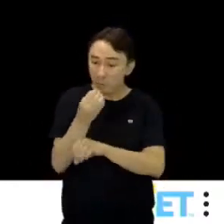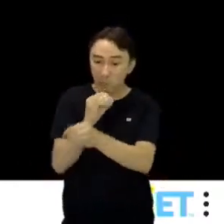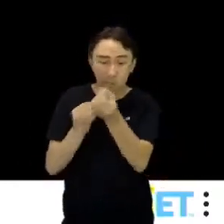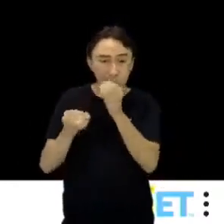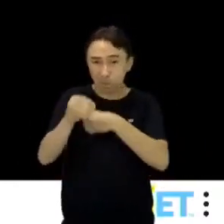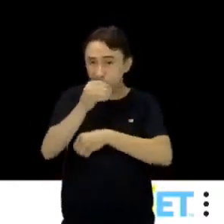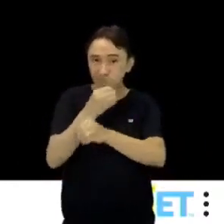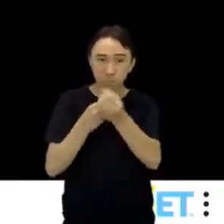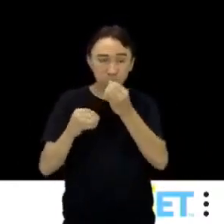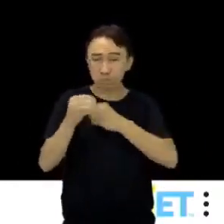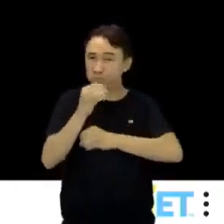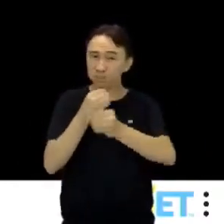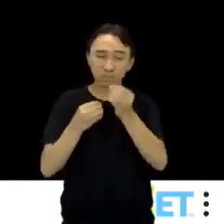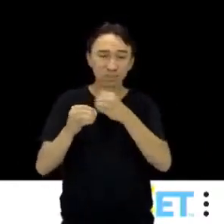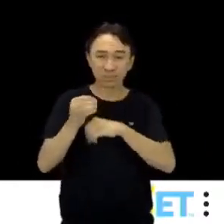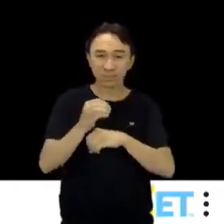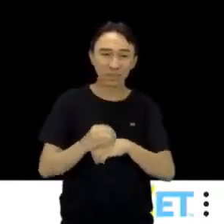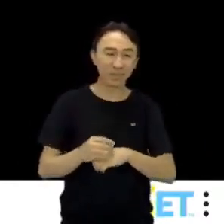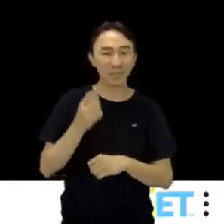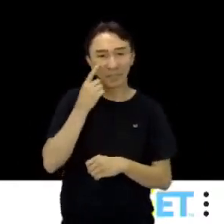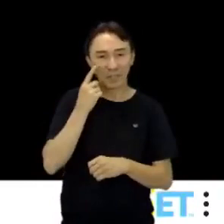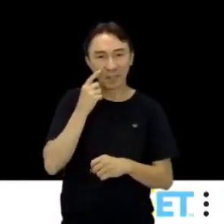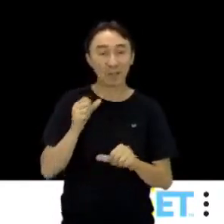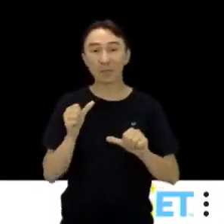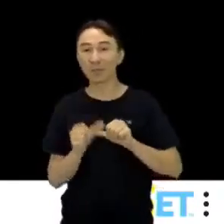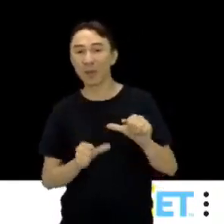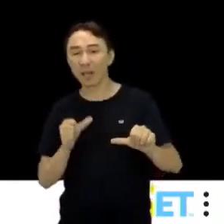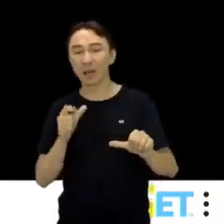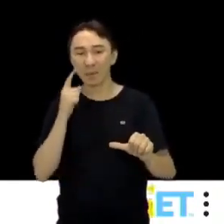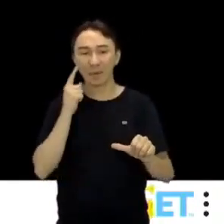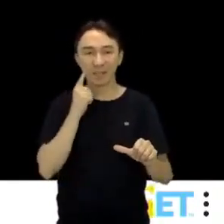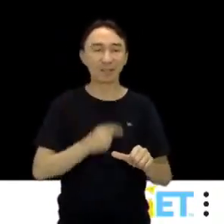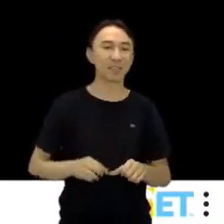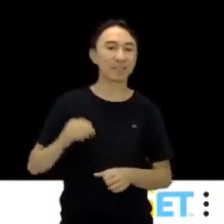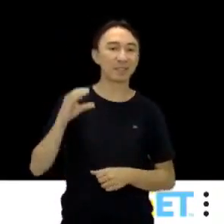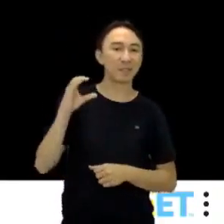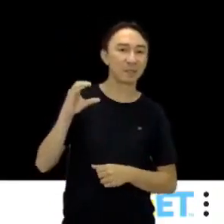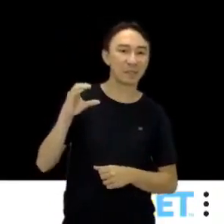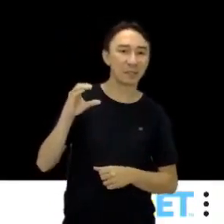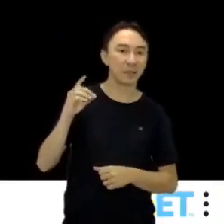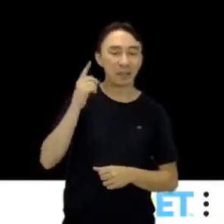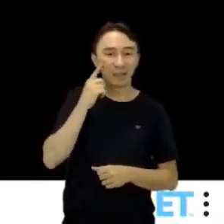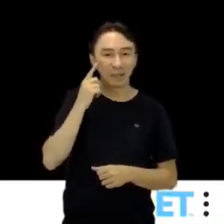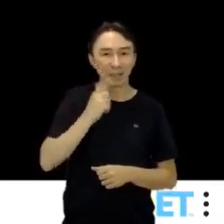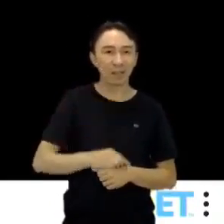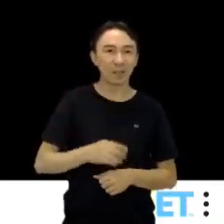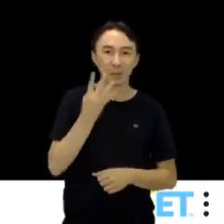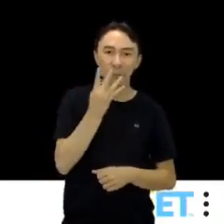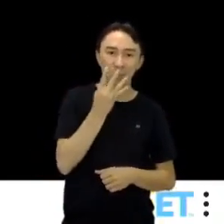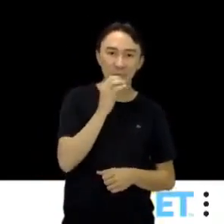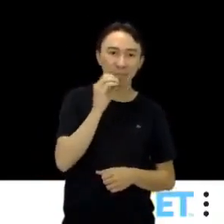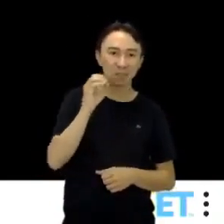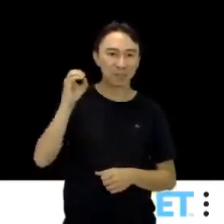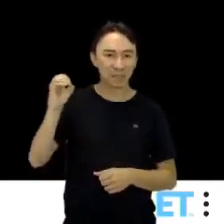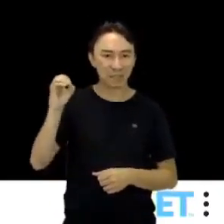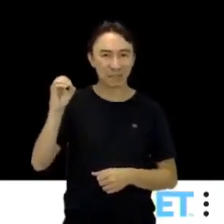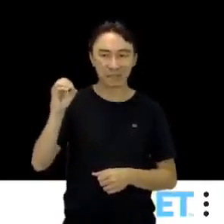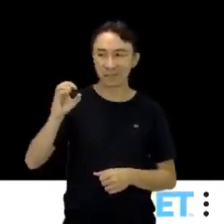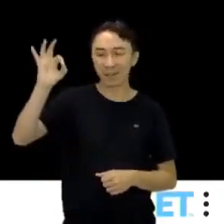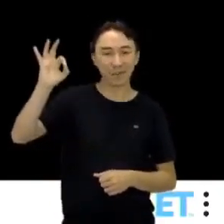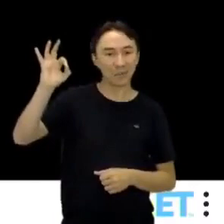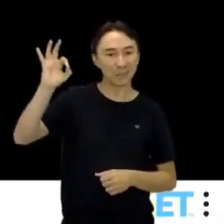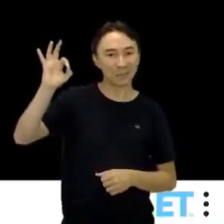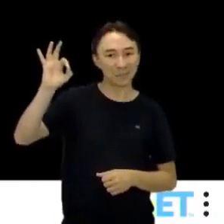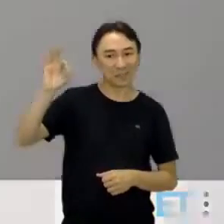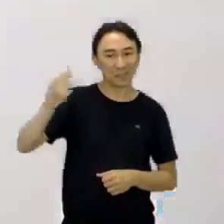ó, tá vendo? 600, vamos mudar aqui para Celsius. Ó, 400 Celsius. Que demais, hein? Tá quase explodindo esse